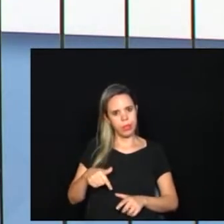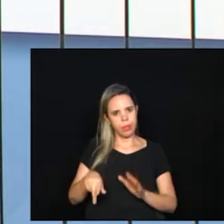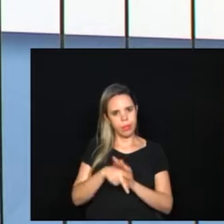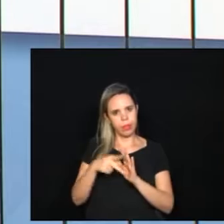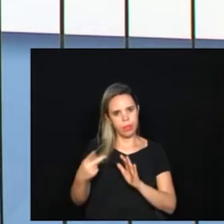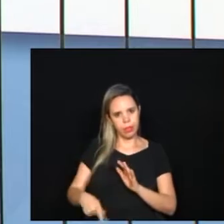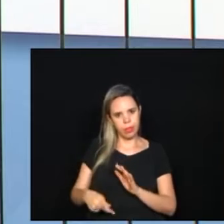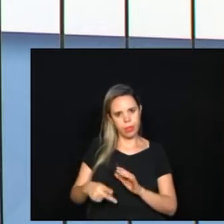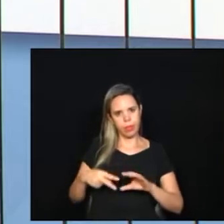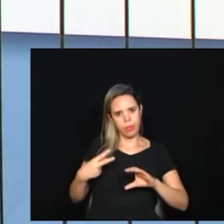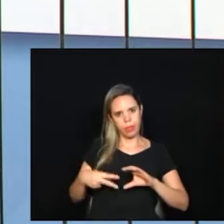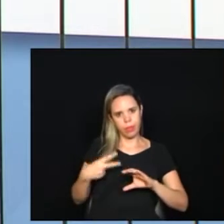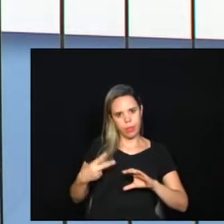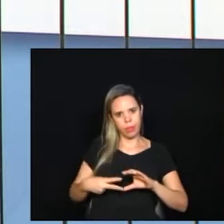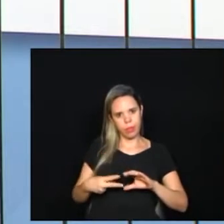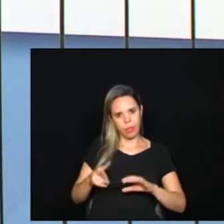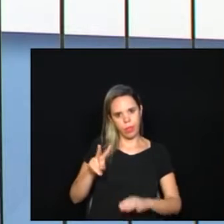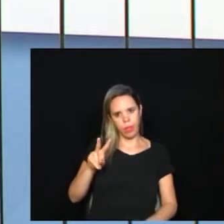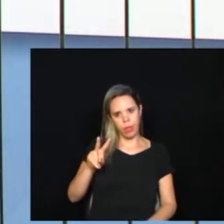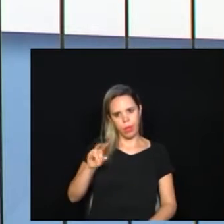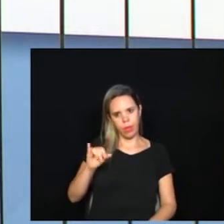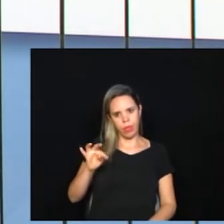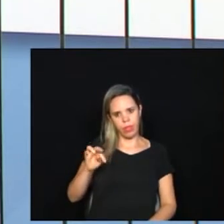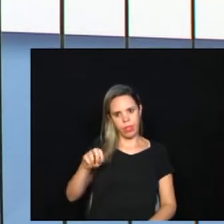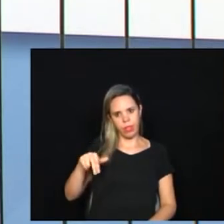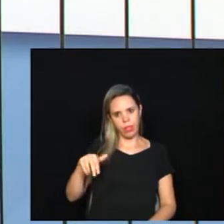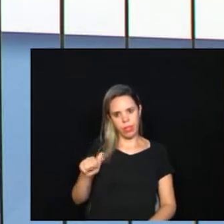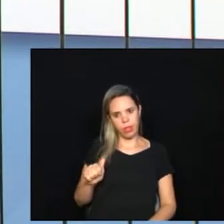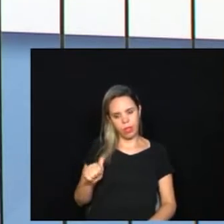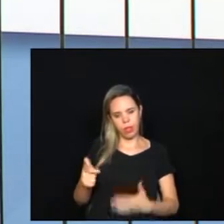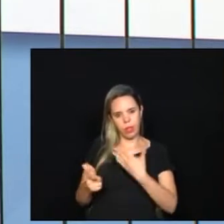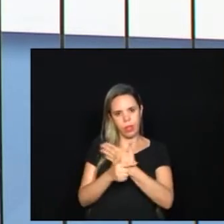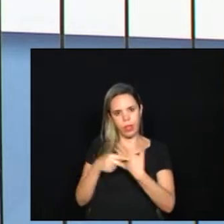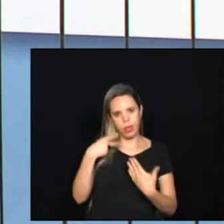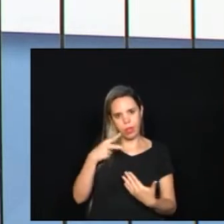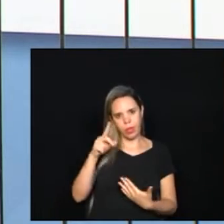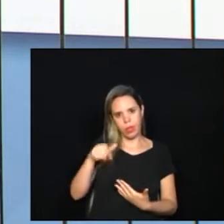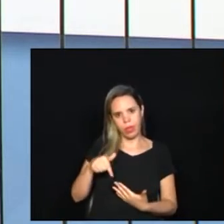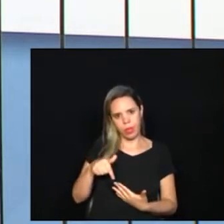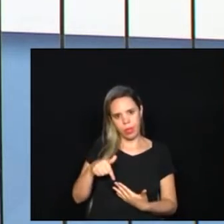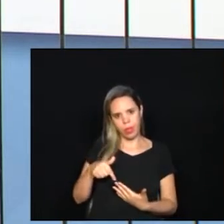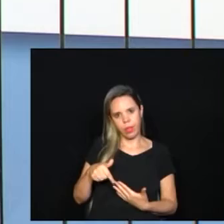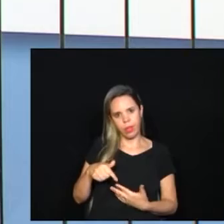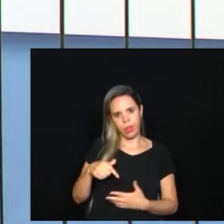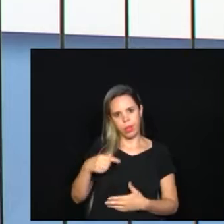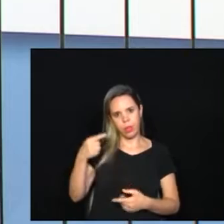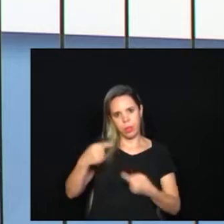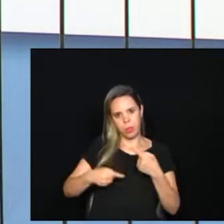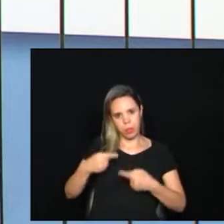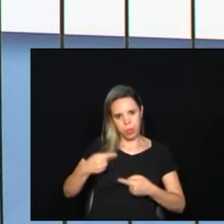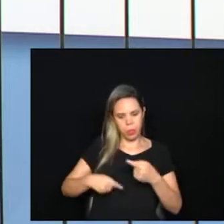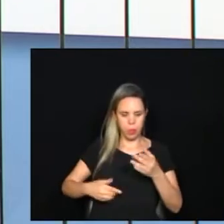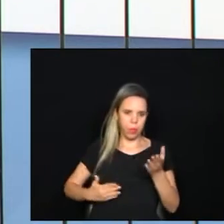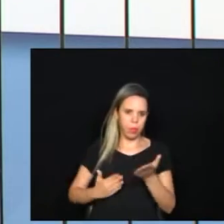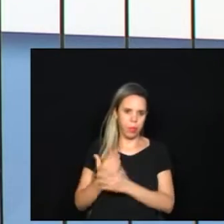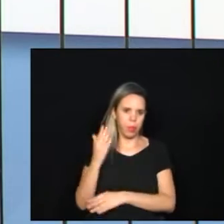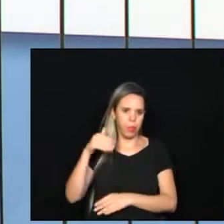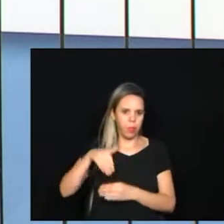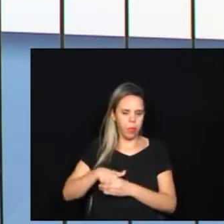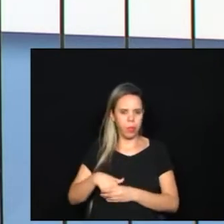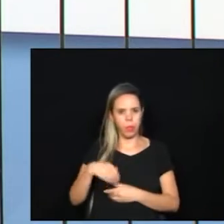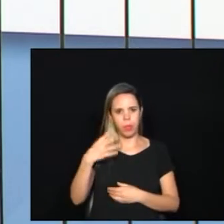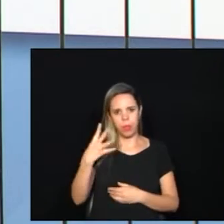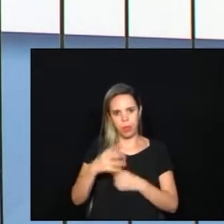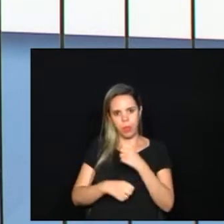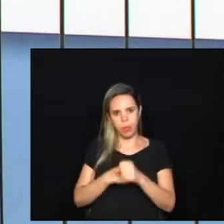como Câmara Vicentina. E para quem não sabe, o papel do vereador, ele é um agente político eleito por